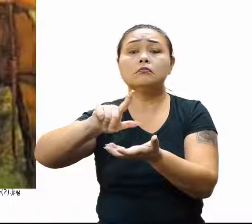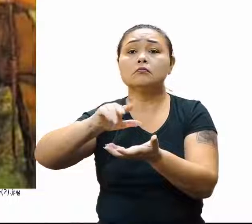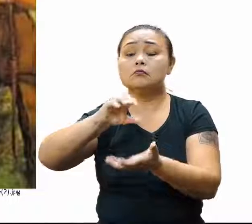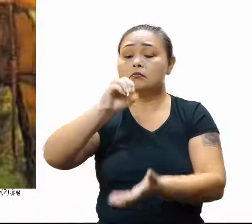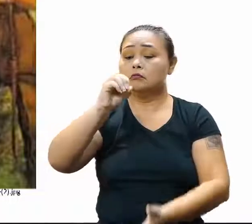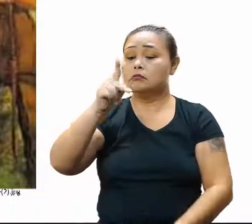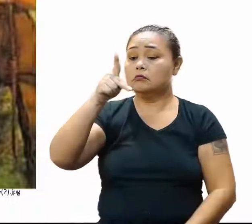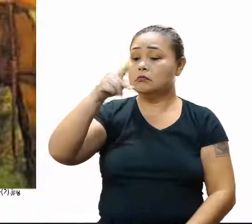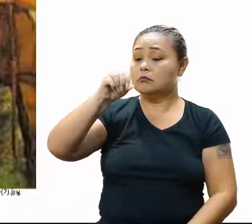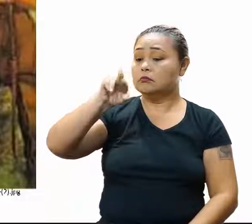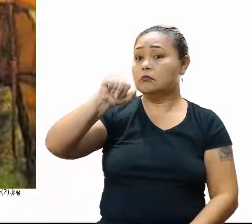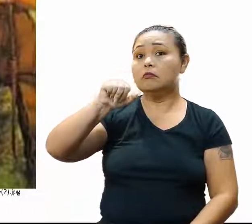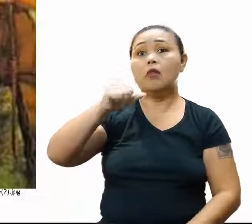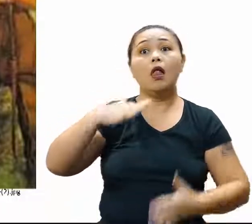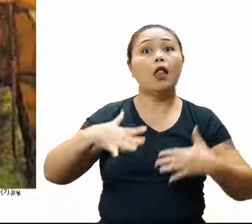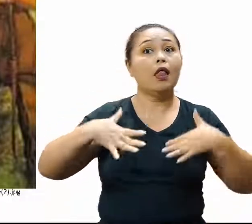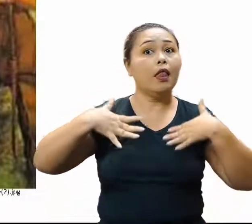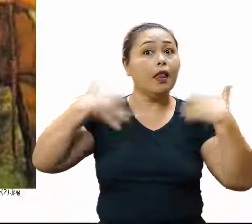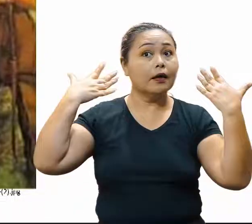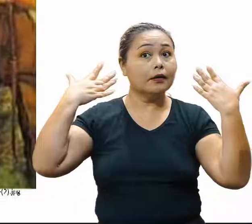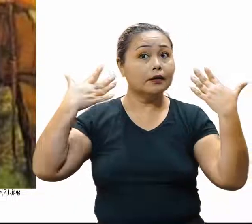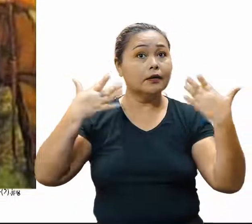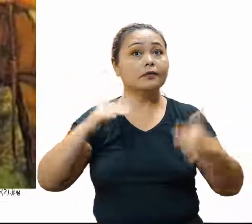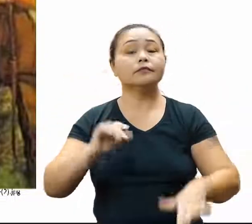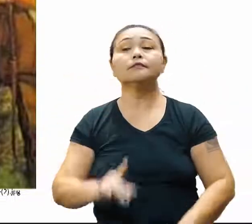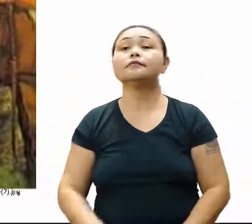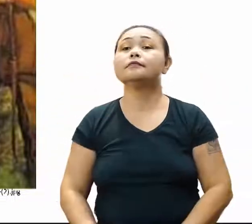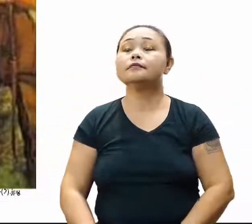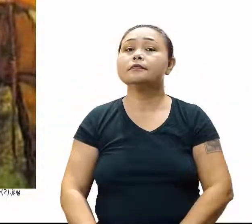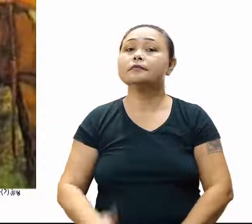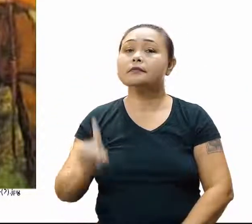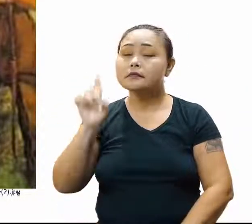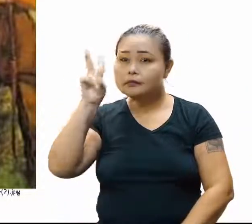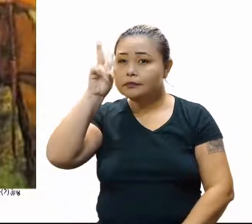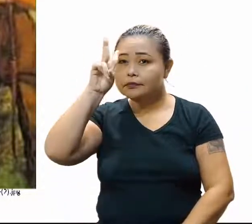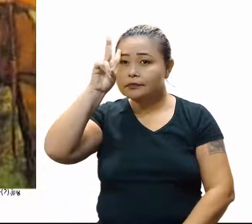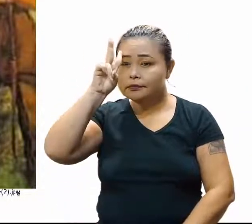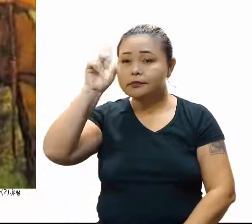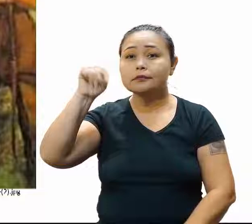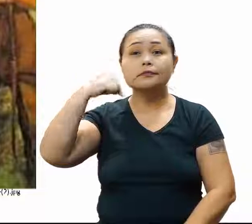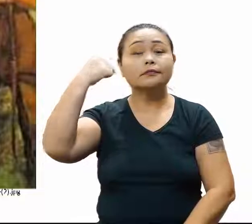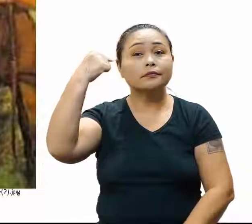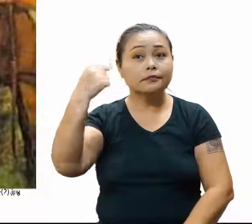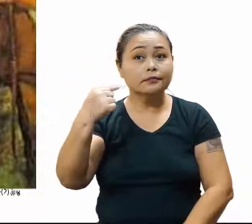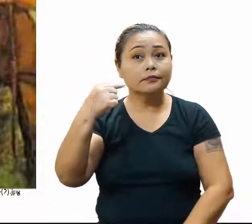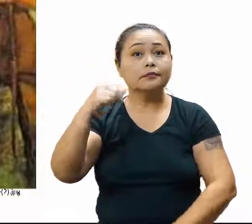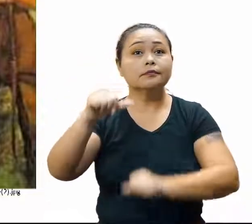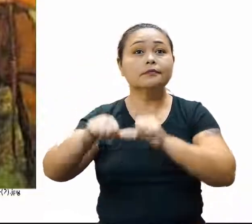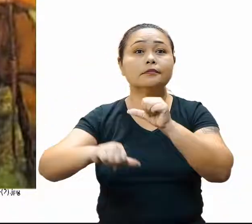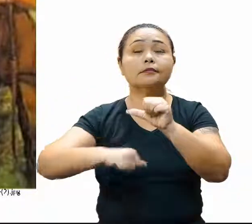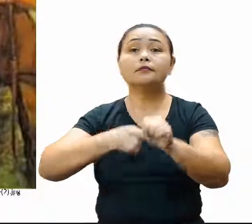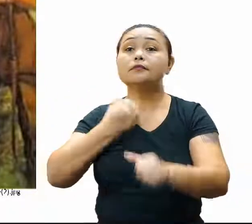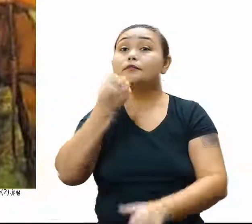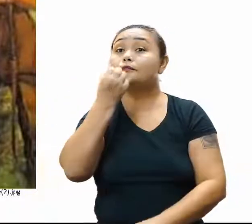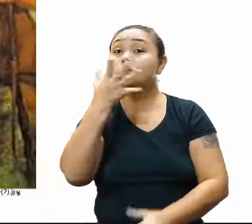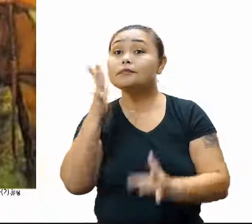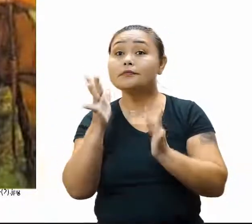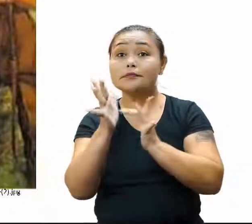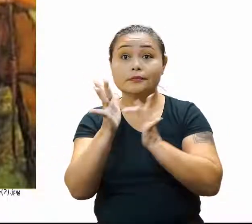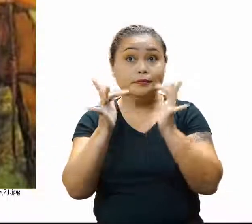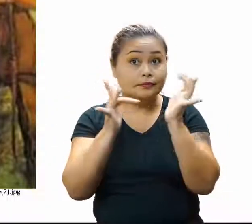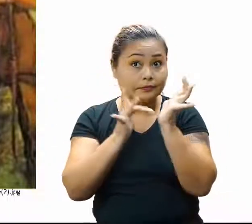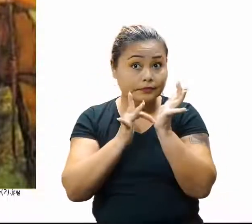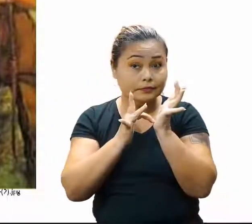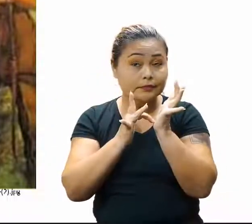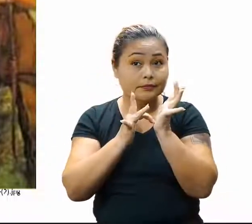Alegre. Lembra que o Arraial de Pouso Alegre depois passa a se chamar Arraial de Bom Jesus. E